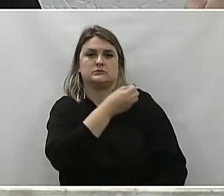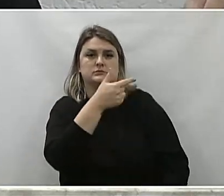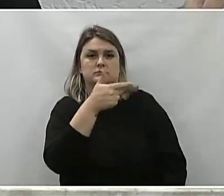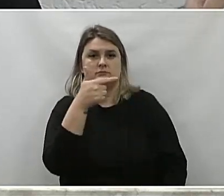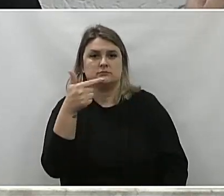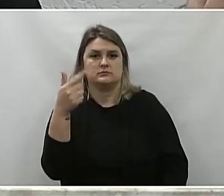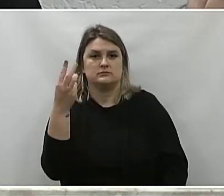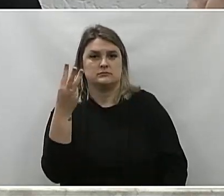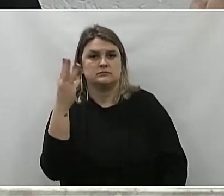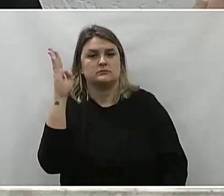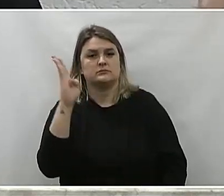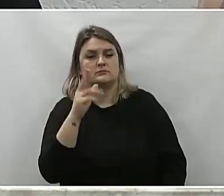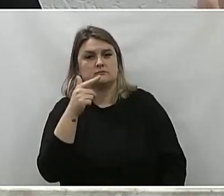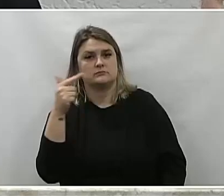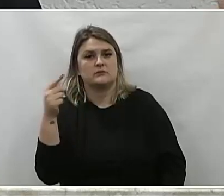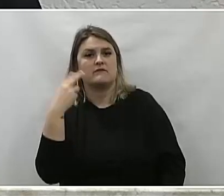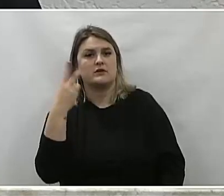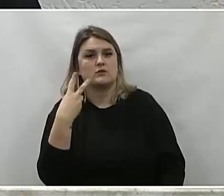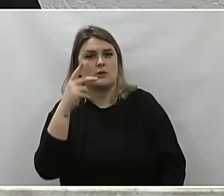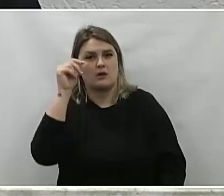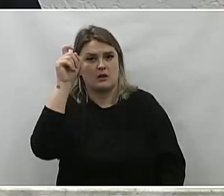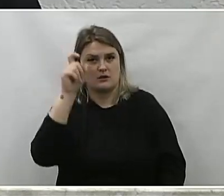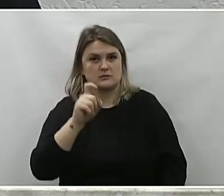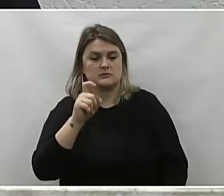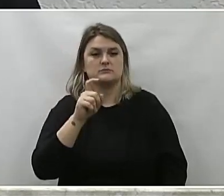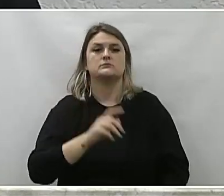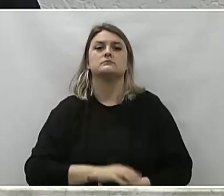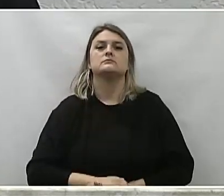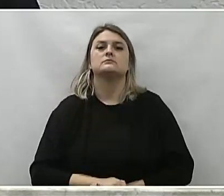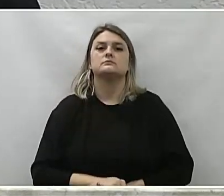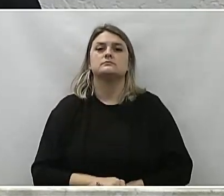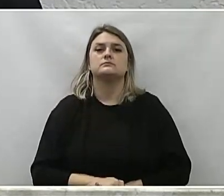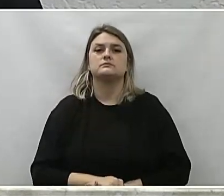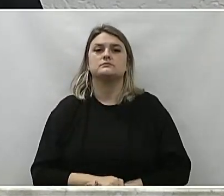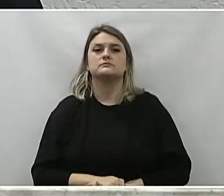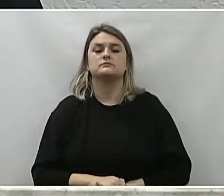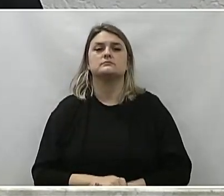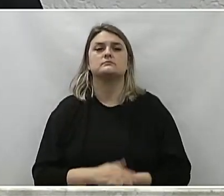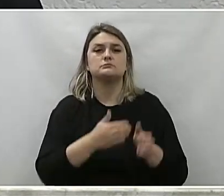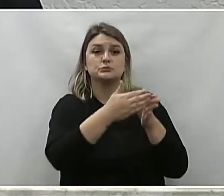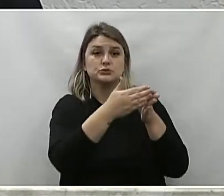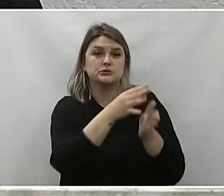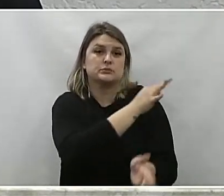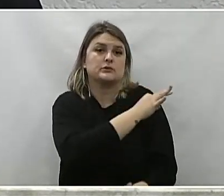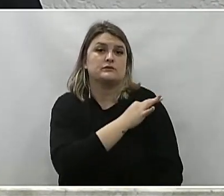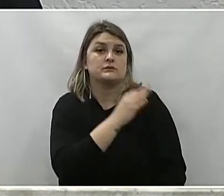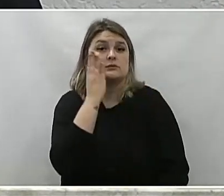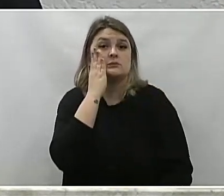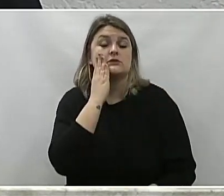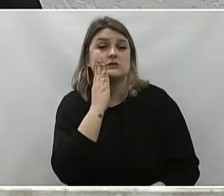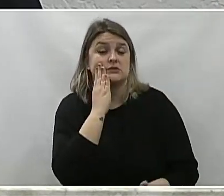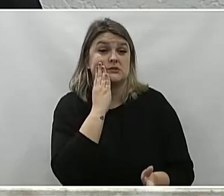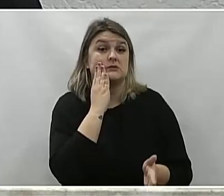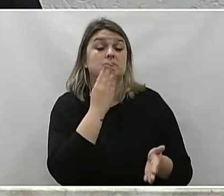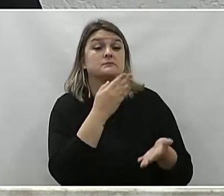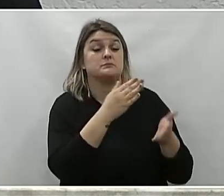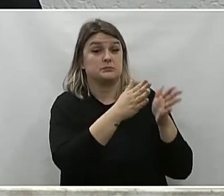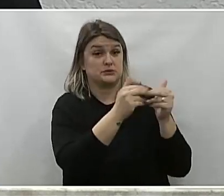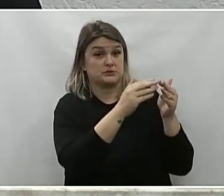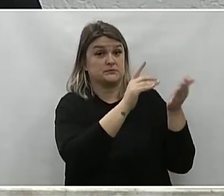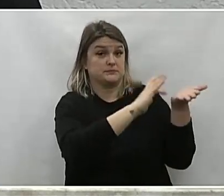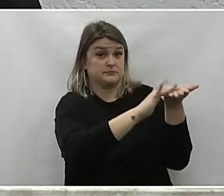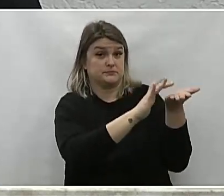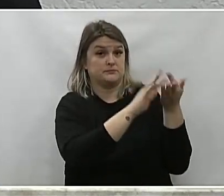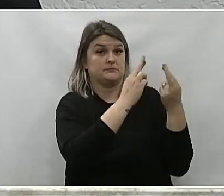223 2022 o vereador Alex de Anastácio o Senhor Prefeito Municipal para que através da secretaria